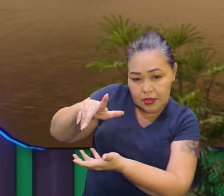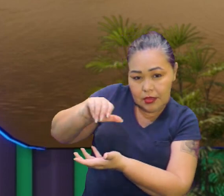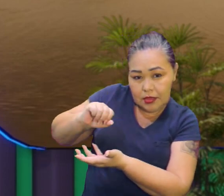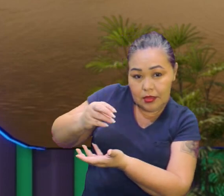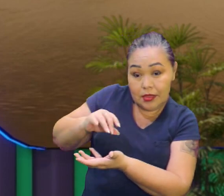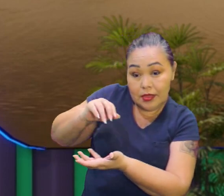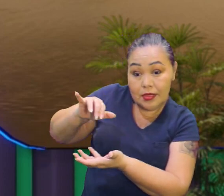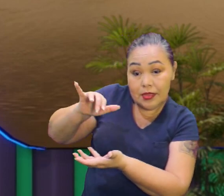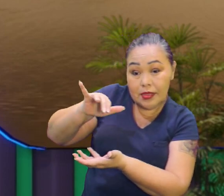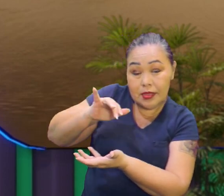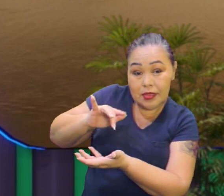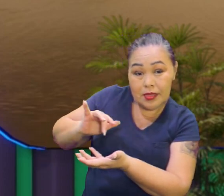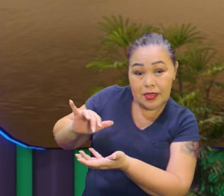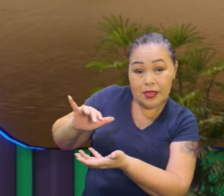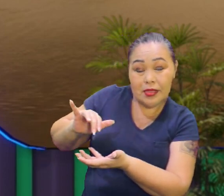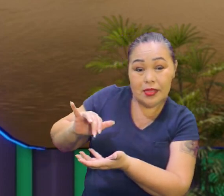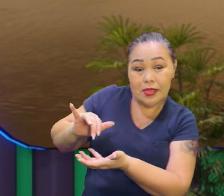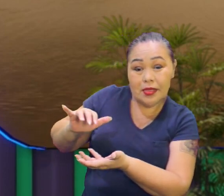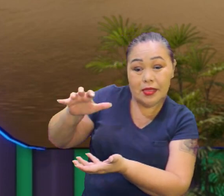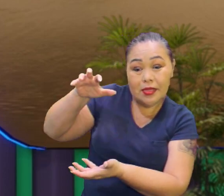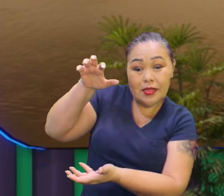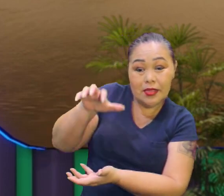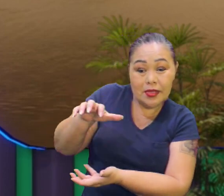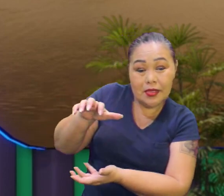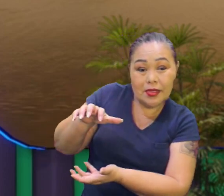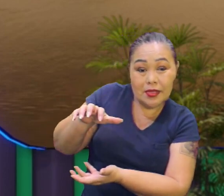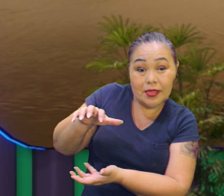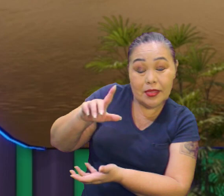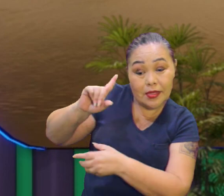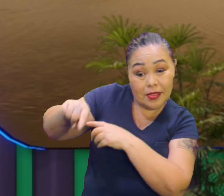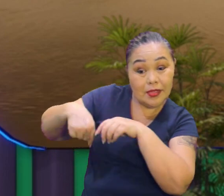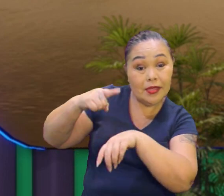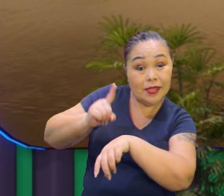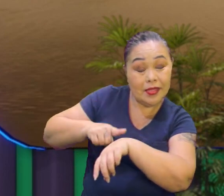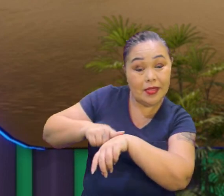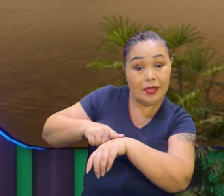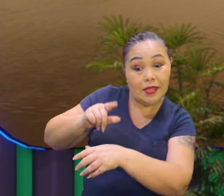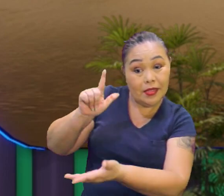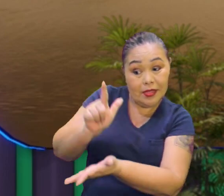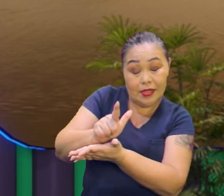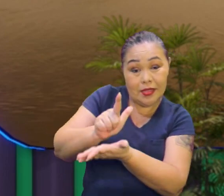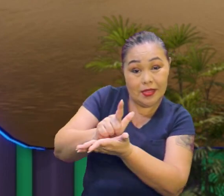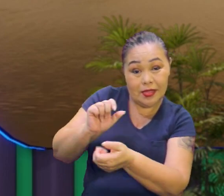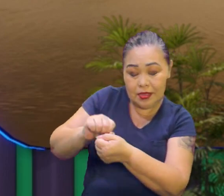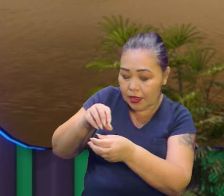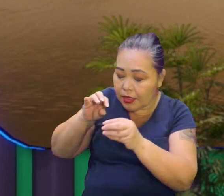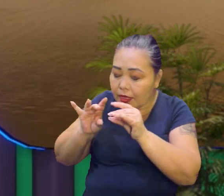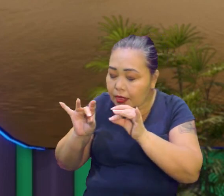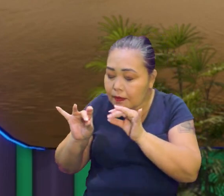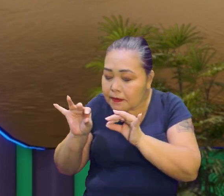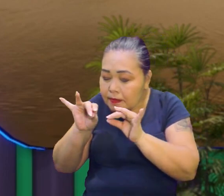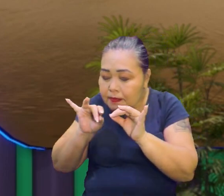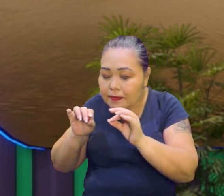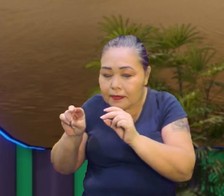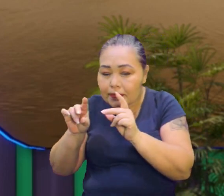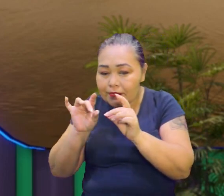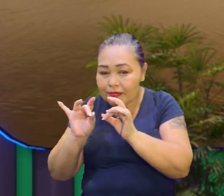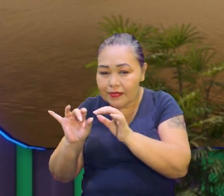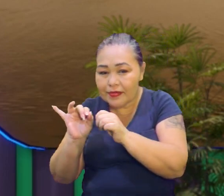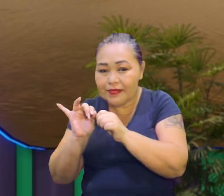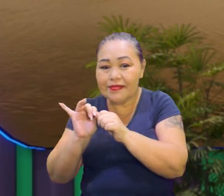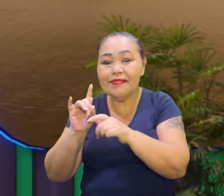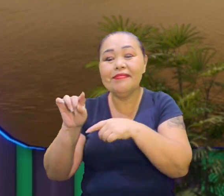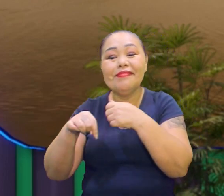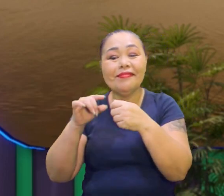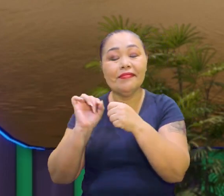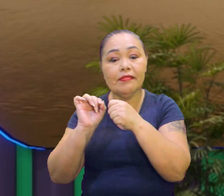com grilos dentro e fecha. Depois de um tempo, aquele papel, os grilos já roeram um pouquinho por